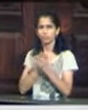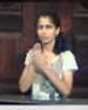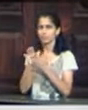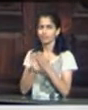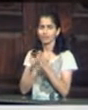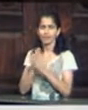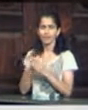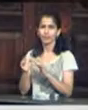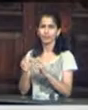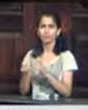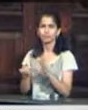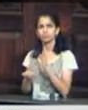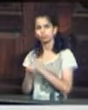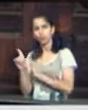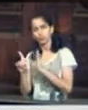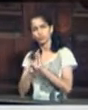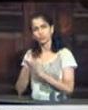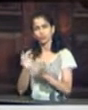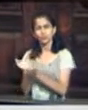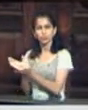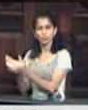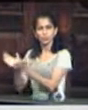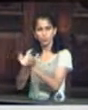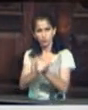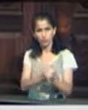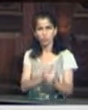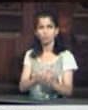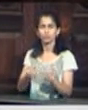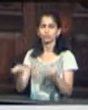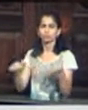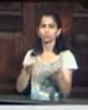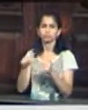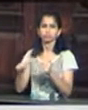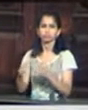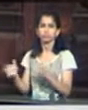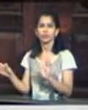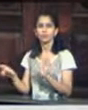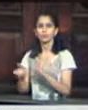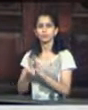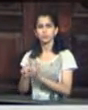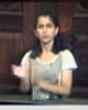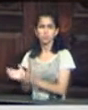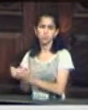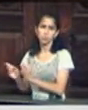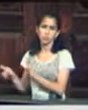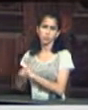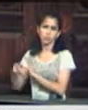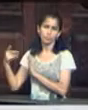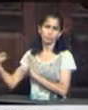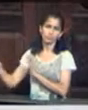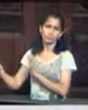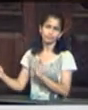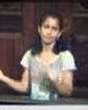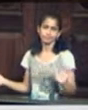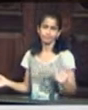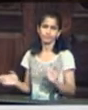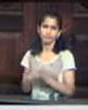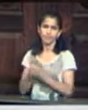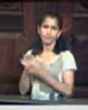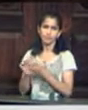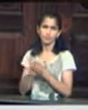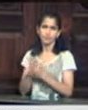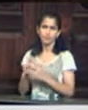com a sociedade civil, com o movimento dos servidores, sequer com sua própria bancada de sustentação aqui na Alerje.